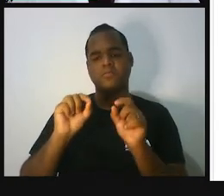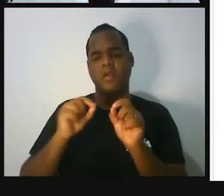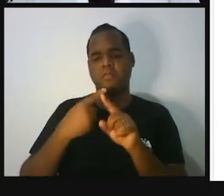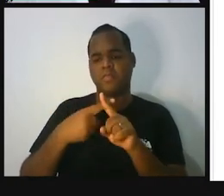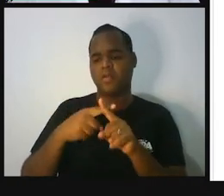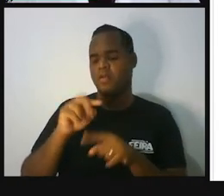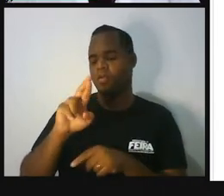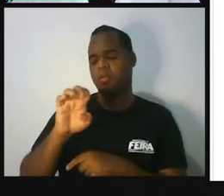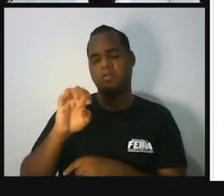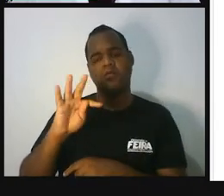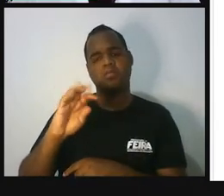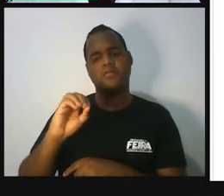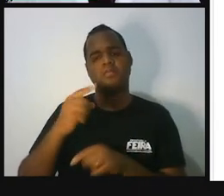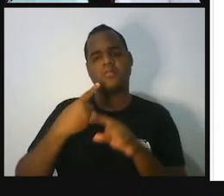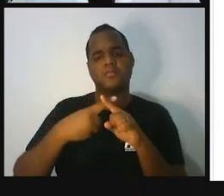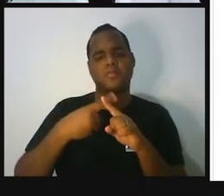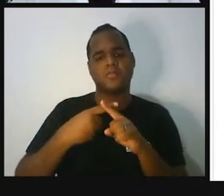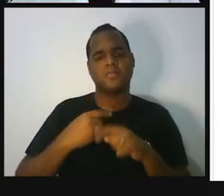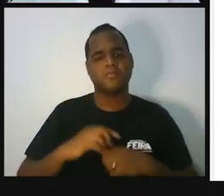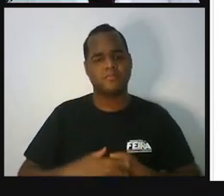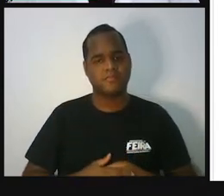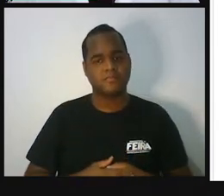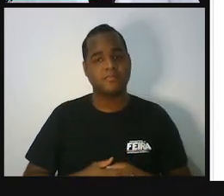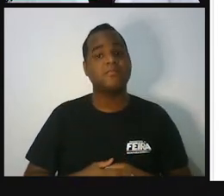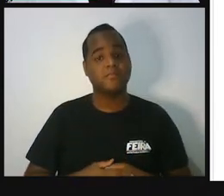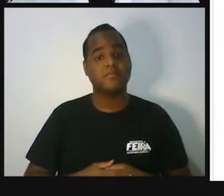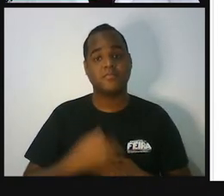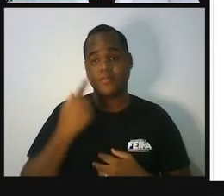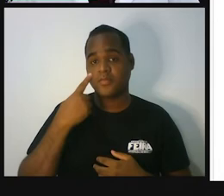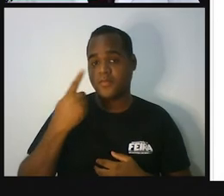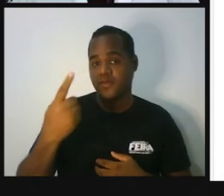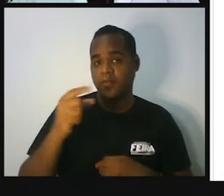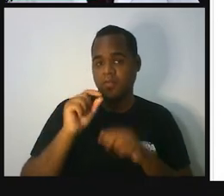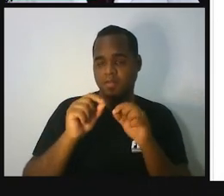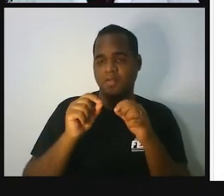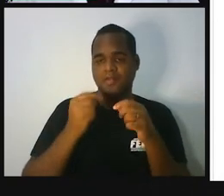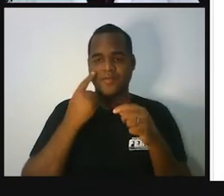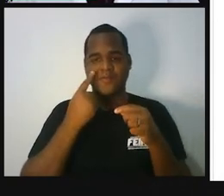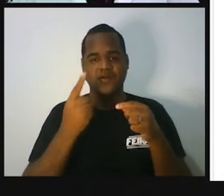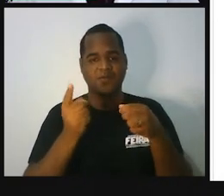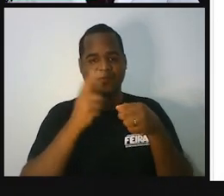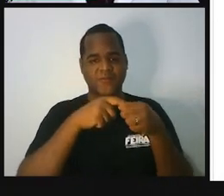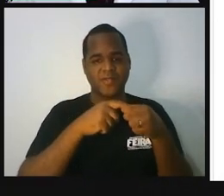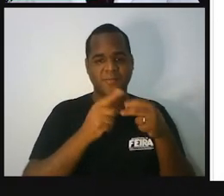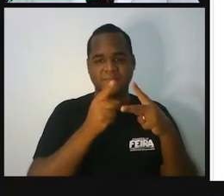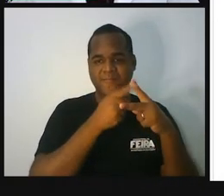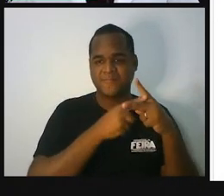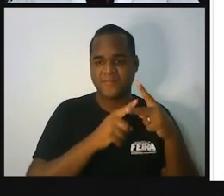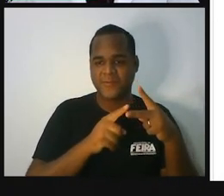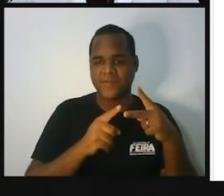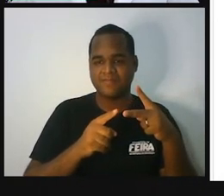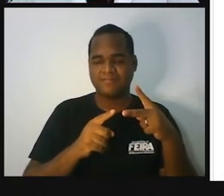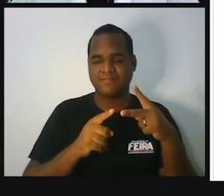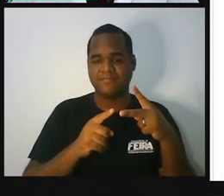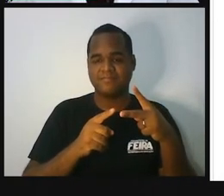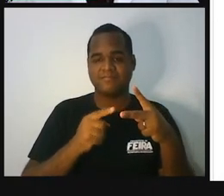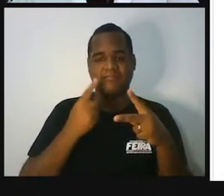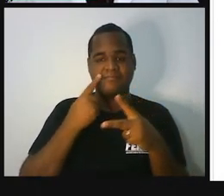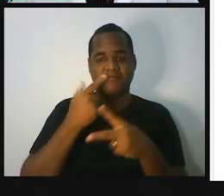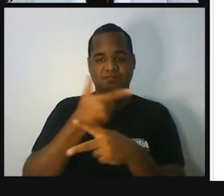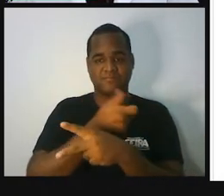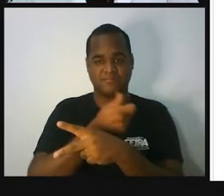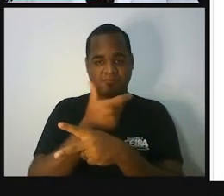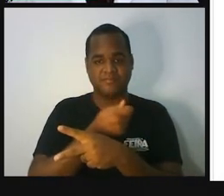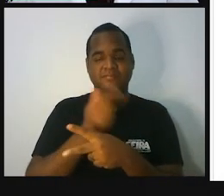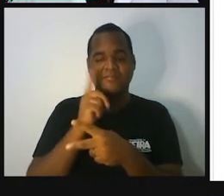reto eu quero ver só lá na agulha vamos voltar lá e as agulhas